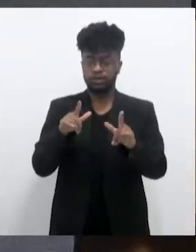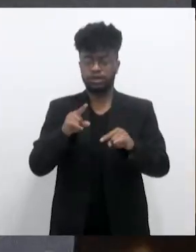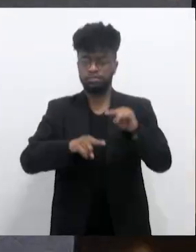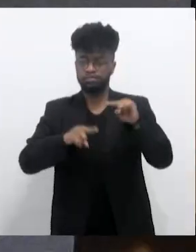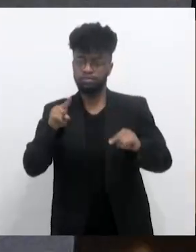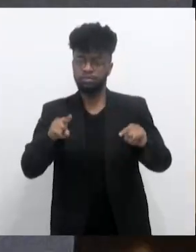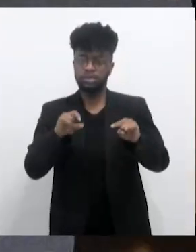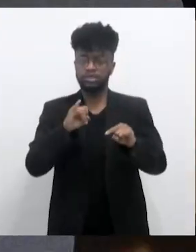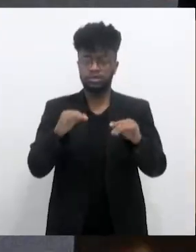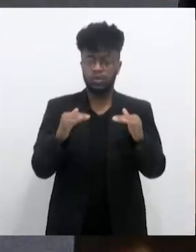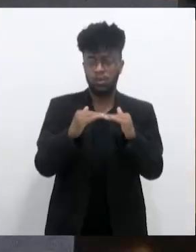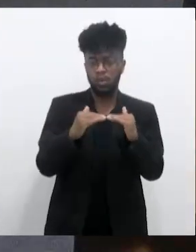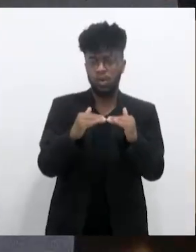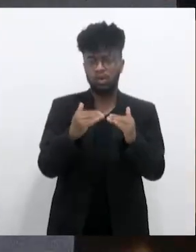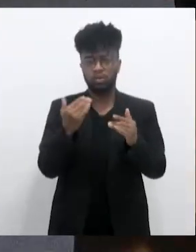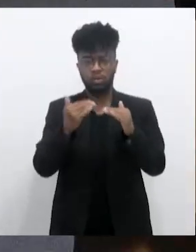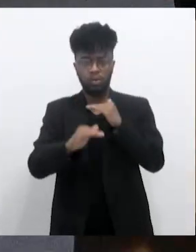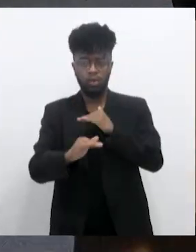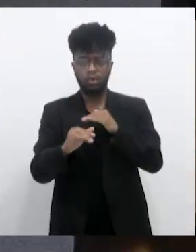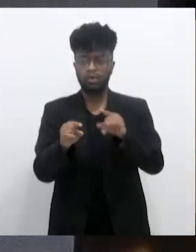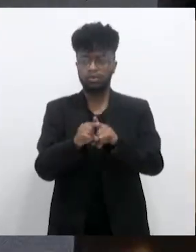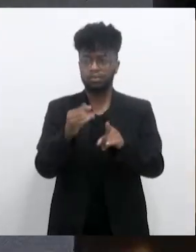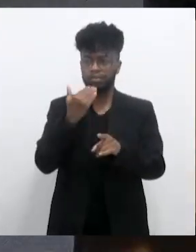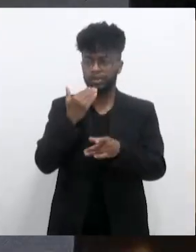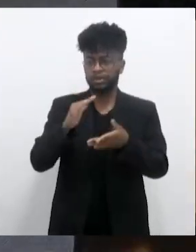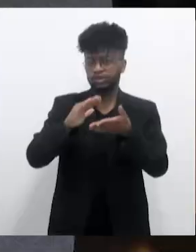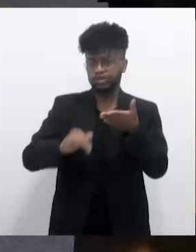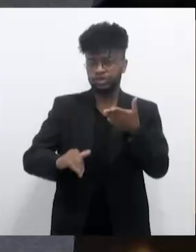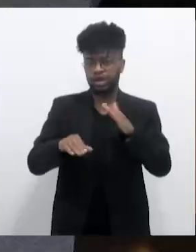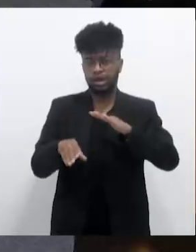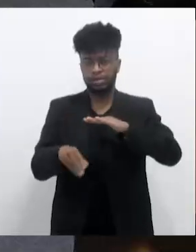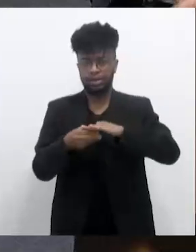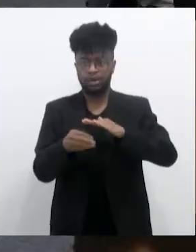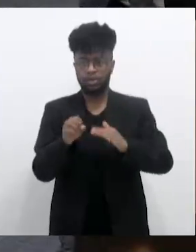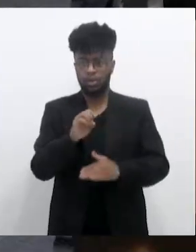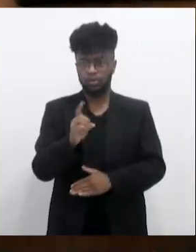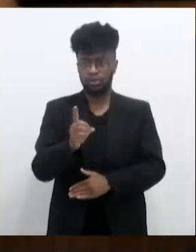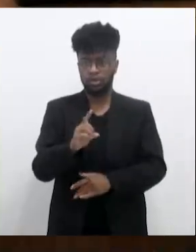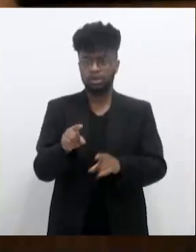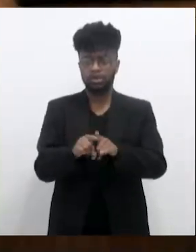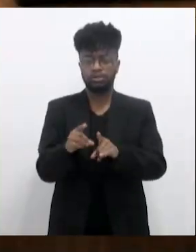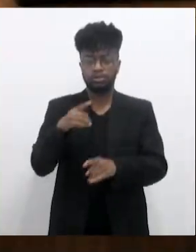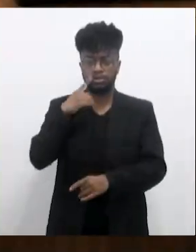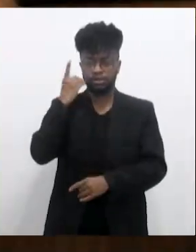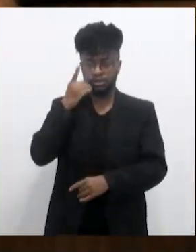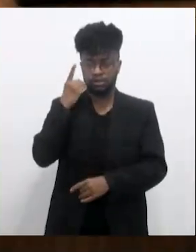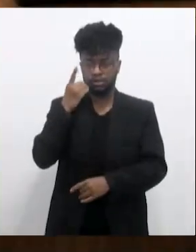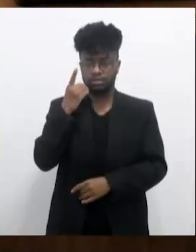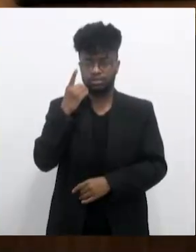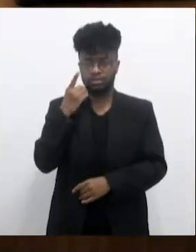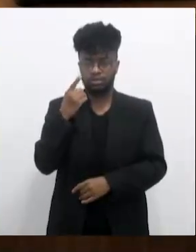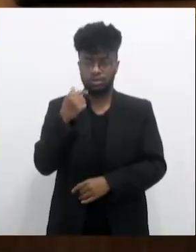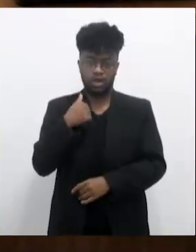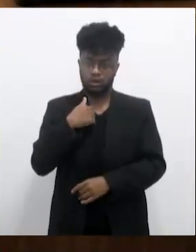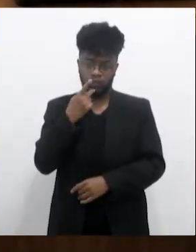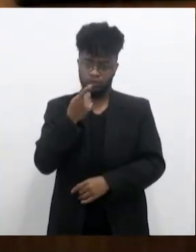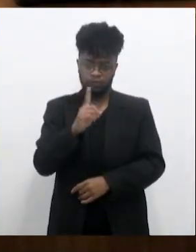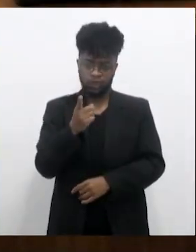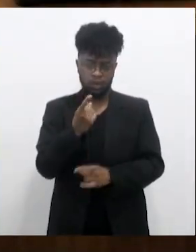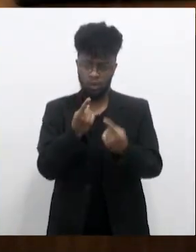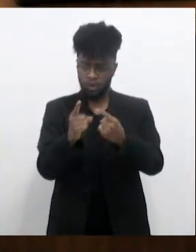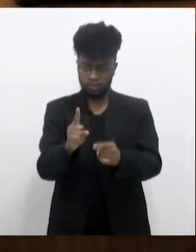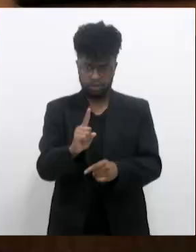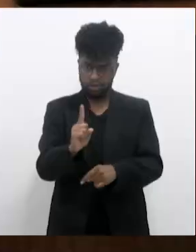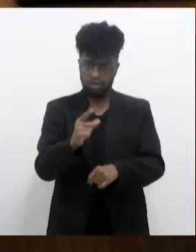acordo que a gente pode ter, até pedir para retirar uma emenda ou não, do deputado. Veja bem, eu não estou criminalizando,